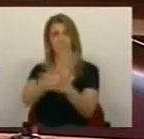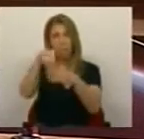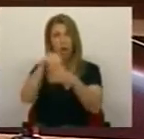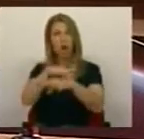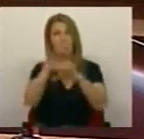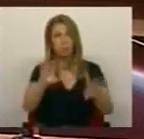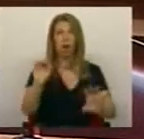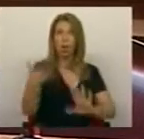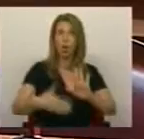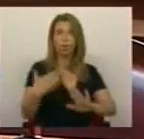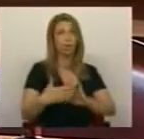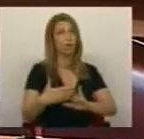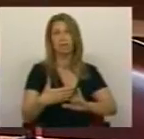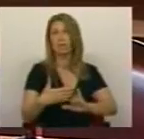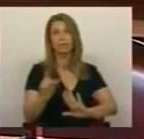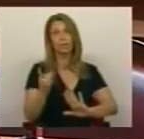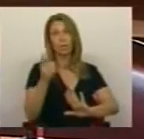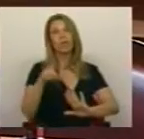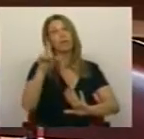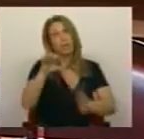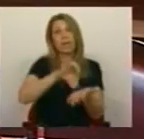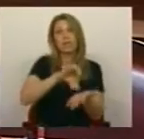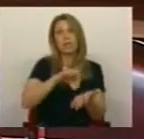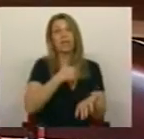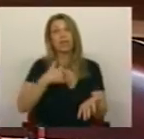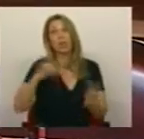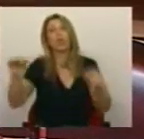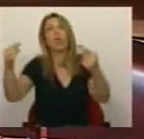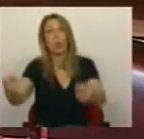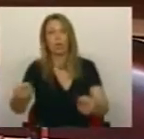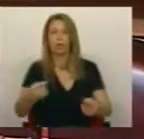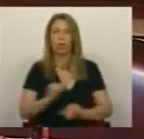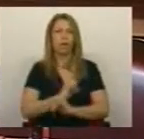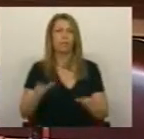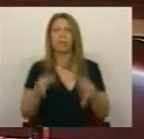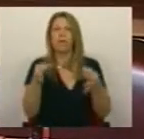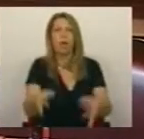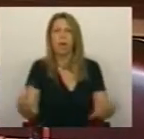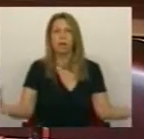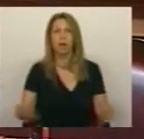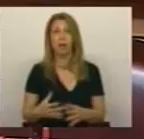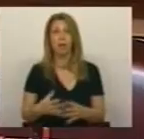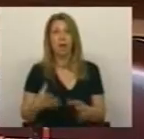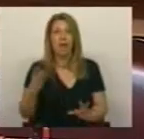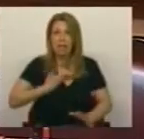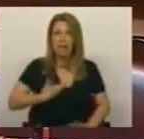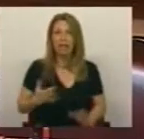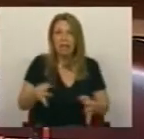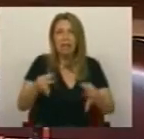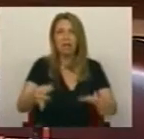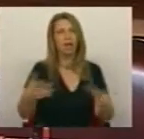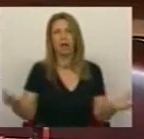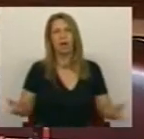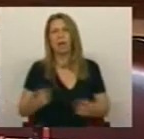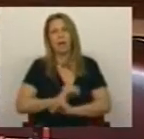hospitalar ou urgência e em centros de saúde e outros. É inadiável e necessariamente mais direito. Assim, nestes contextos,